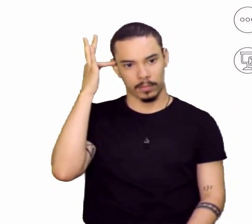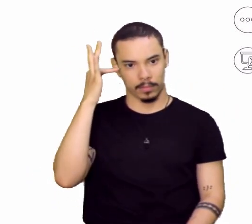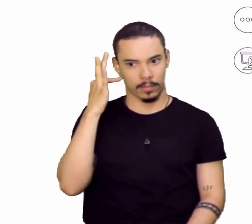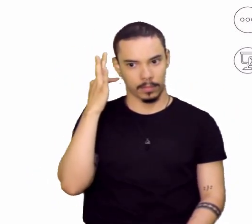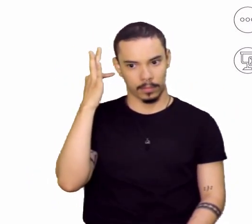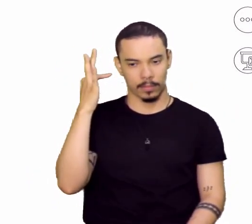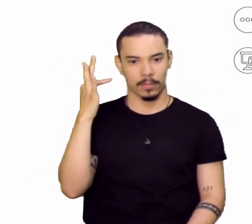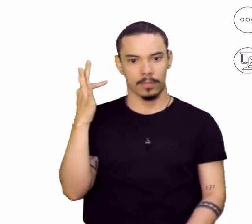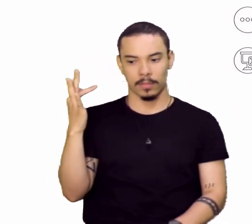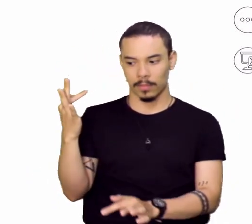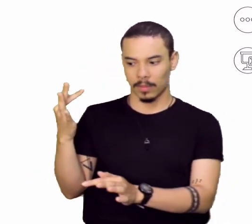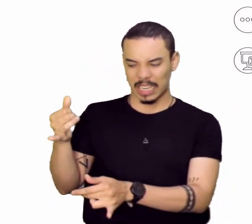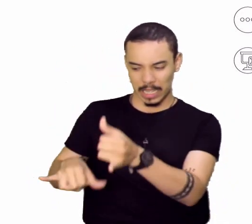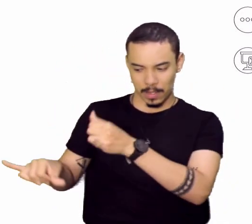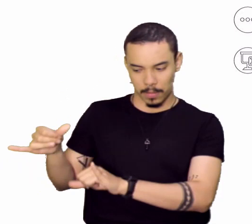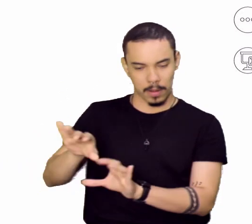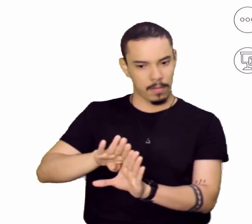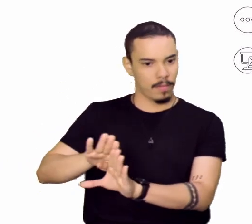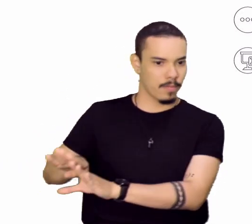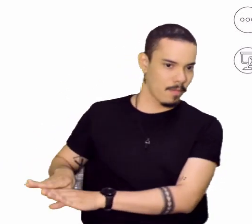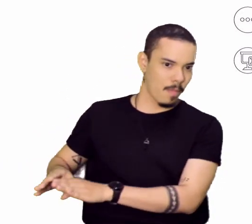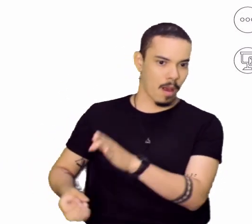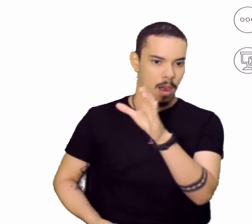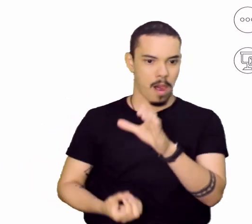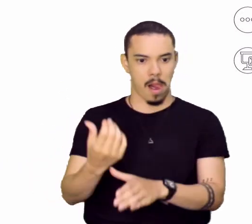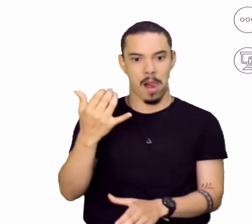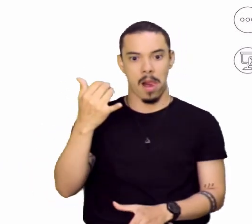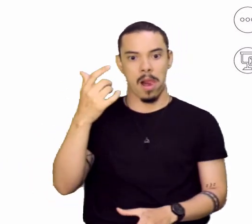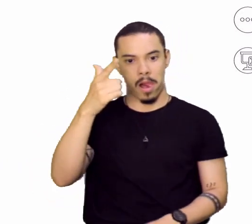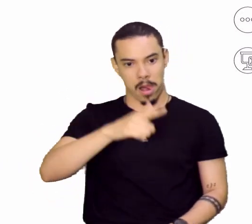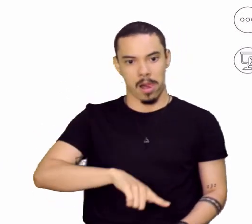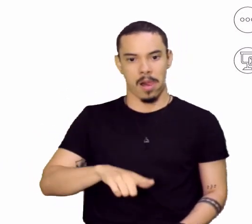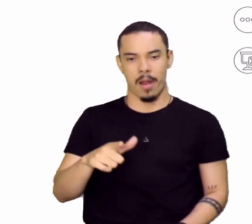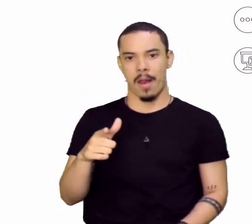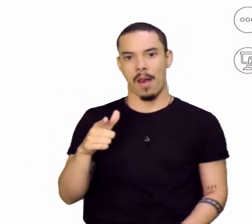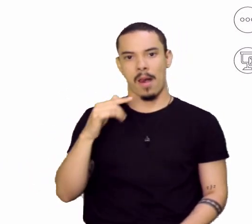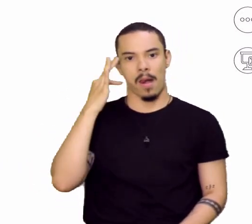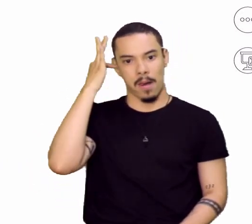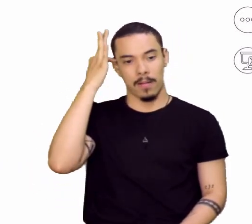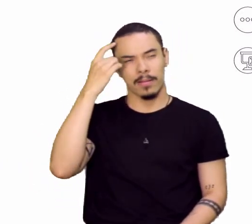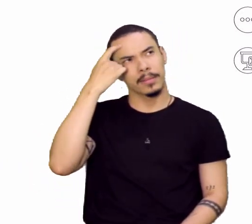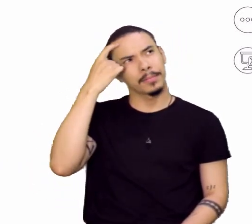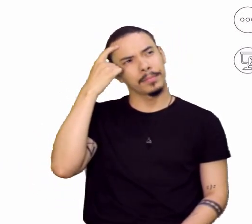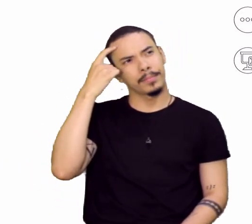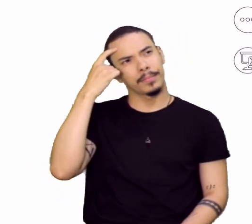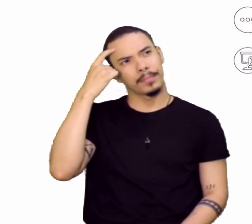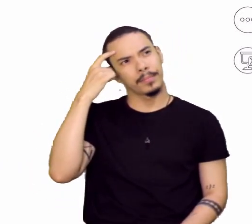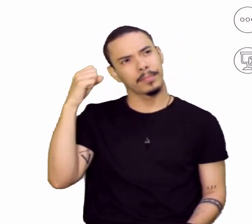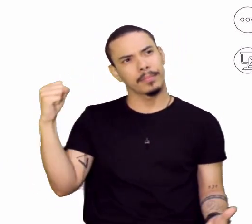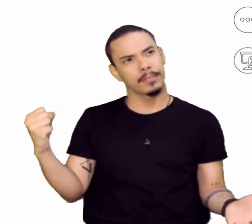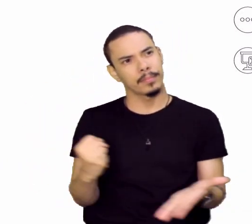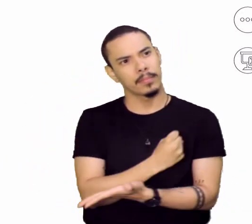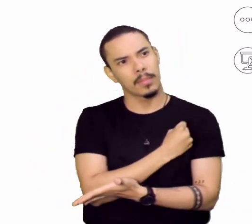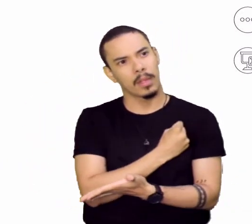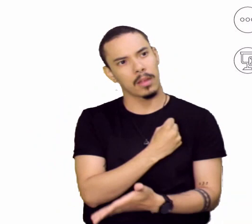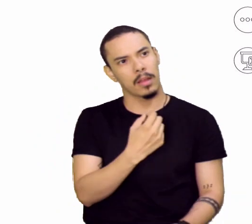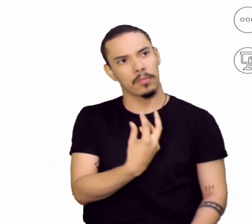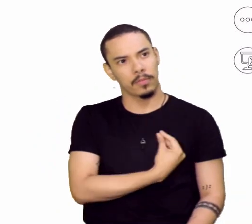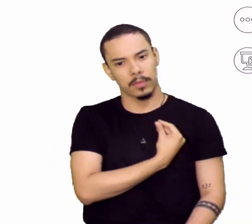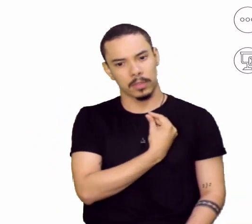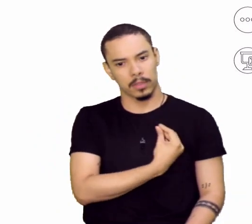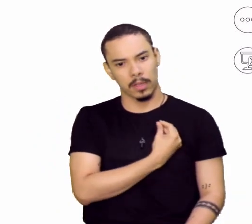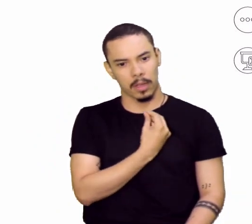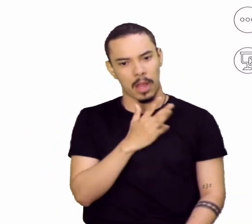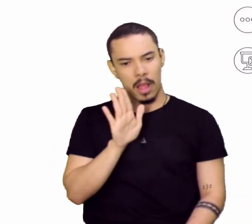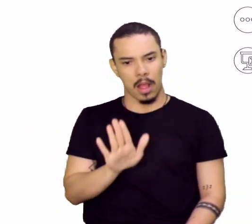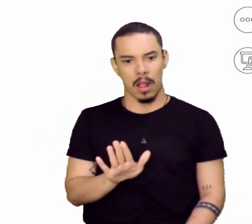da química, sai do banho e faz a seguinte indagação. Puxa vida, na filosofia teve um